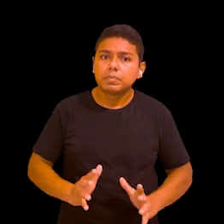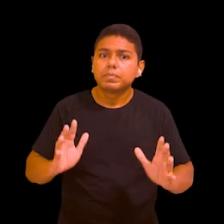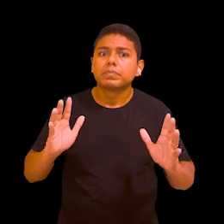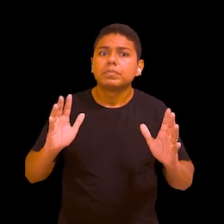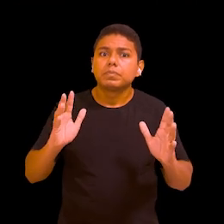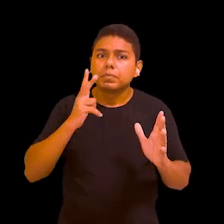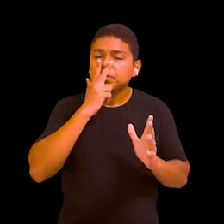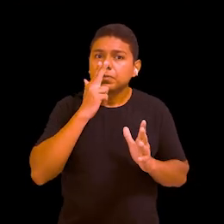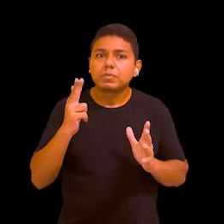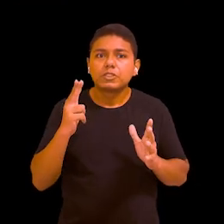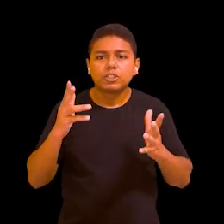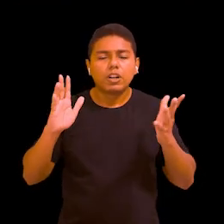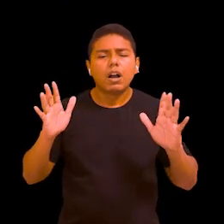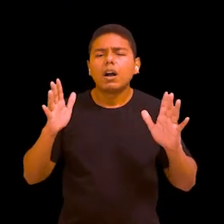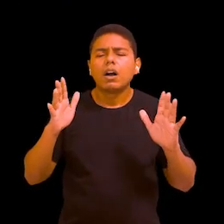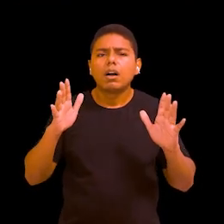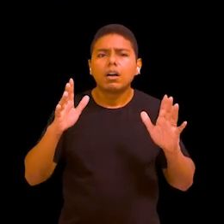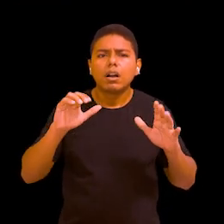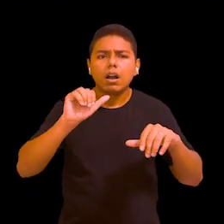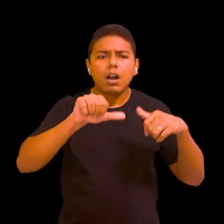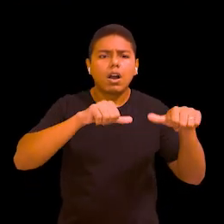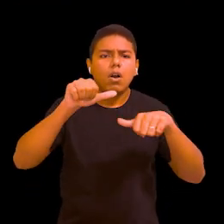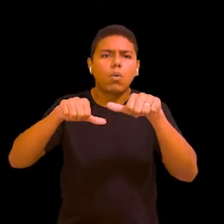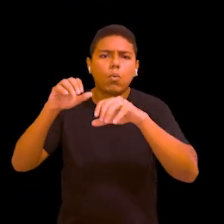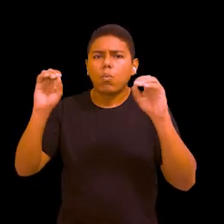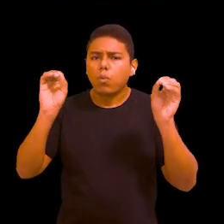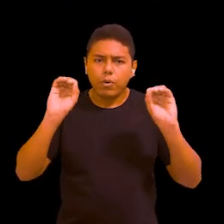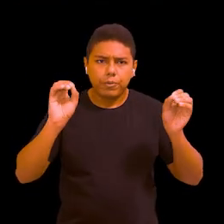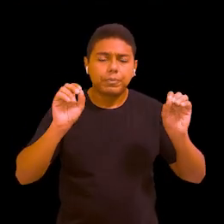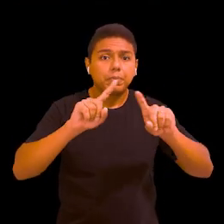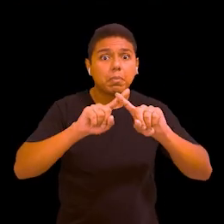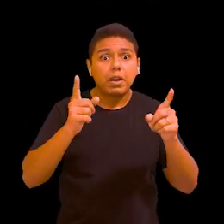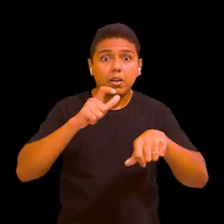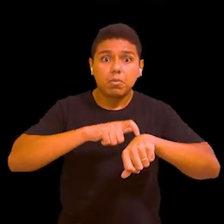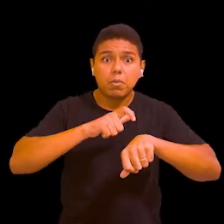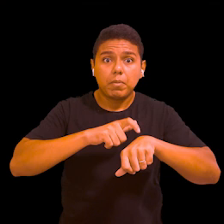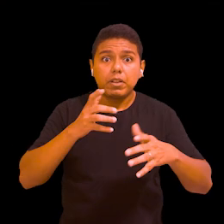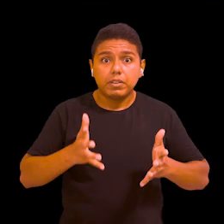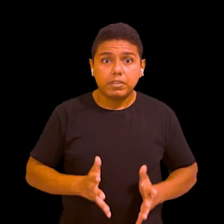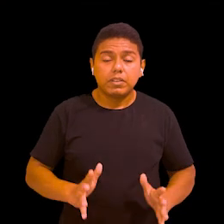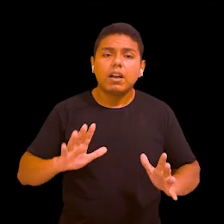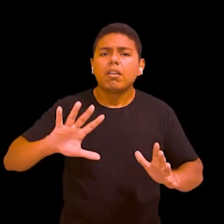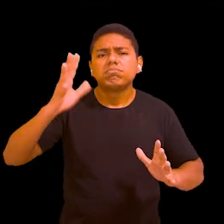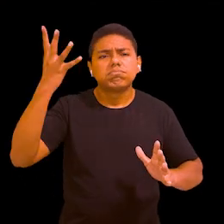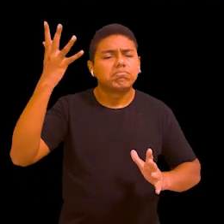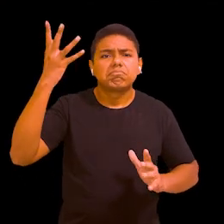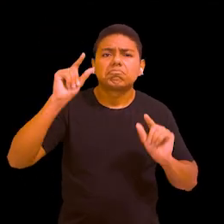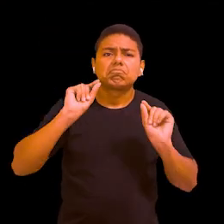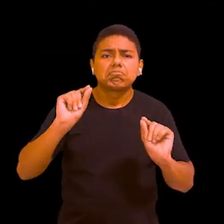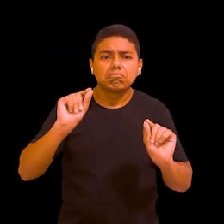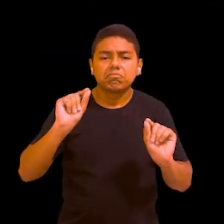aquela parturiente que chegou sem nenhuma alteração, mas durante o parto ter havido intercorrência, como,